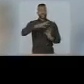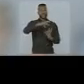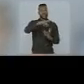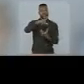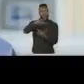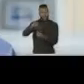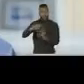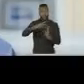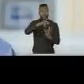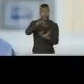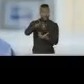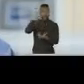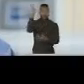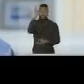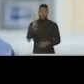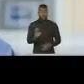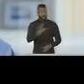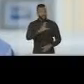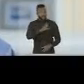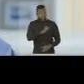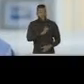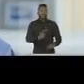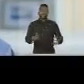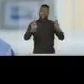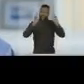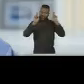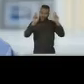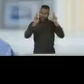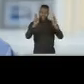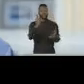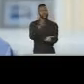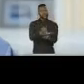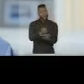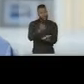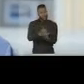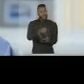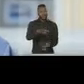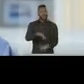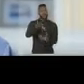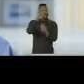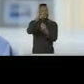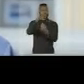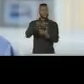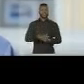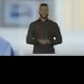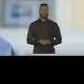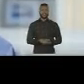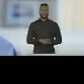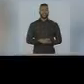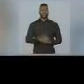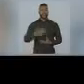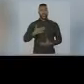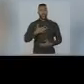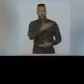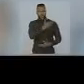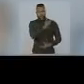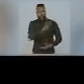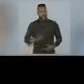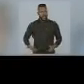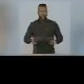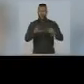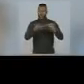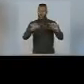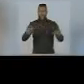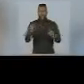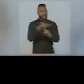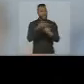admirada no mundo inteiro. Aliás, o mundo ama os brasileiros e torce também pela sobrevivência da nossa democracia. Ditadura